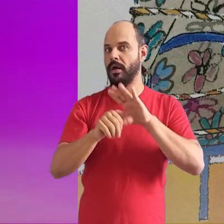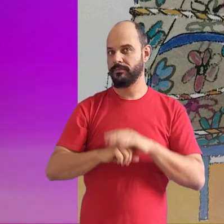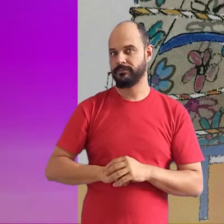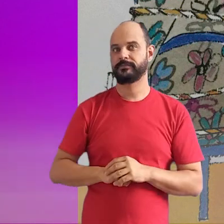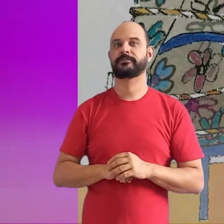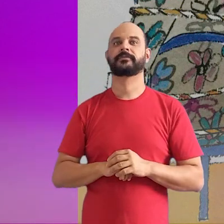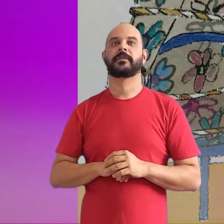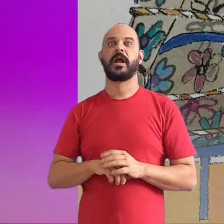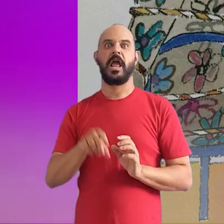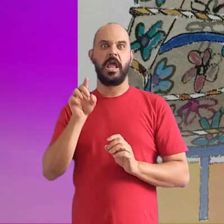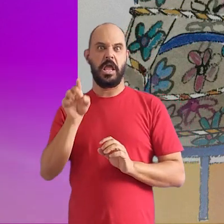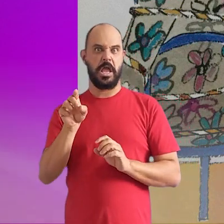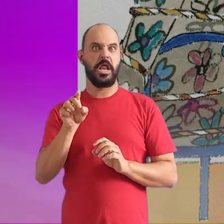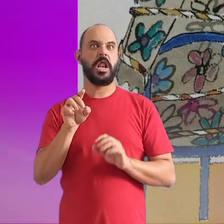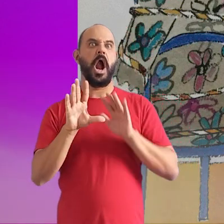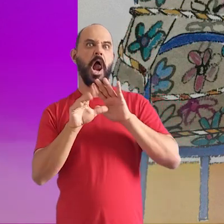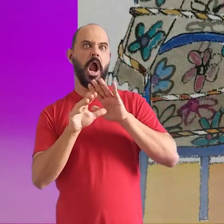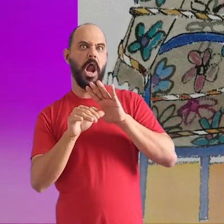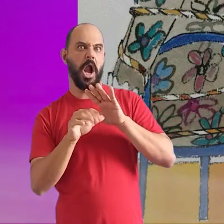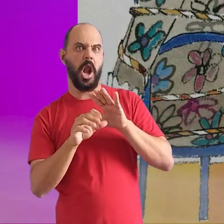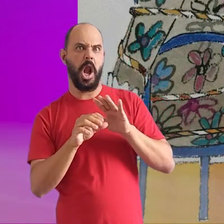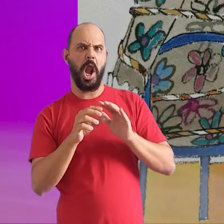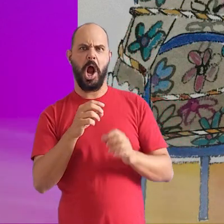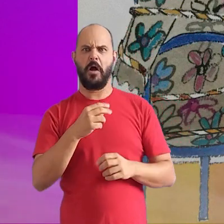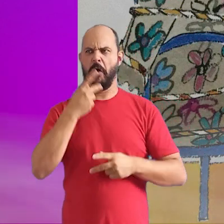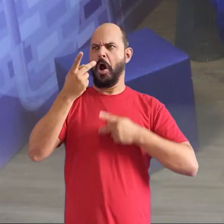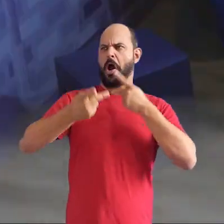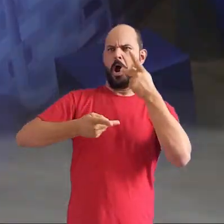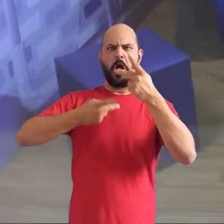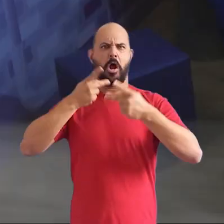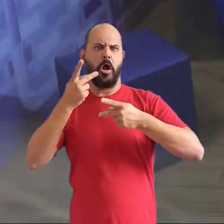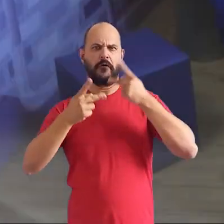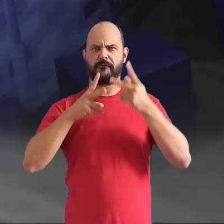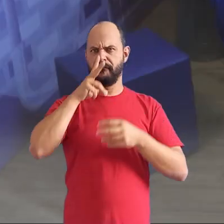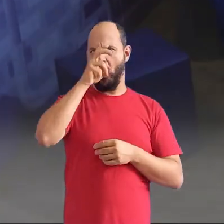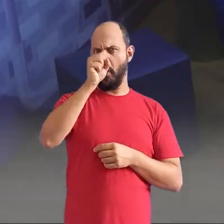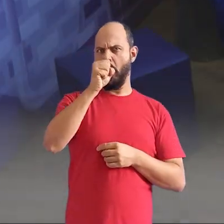bandido, muito temível e com voz de trovão.